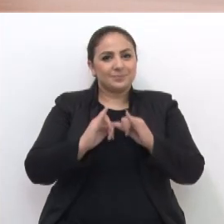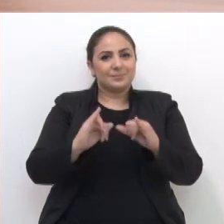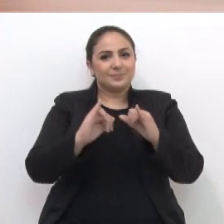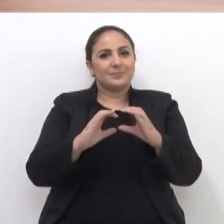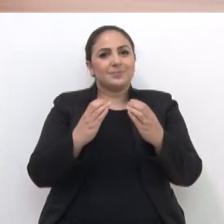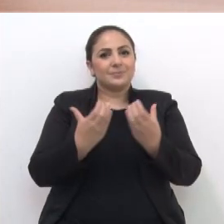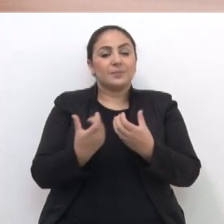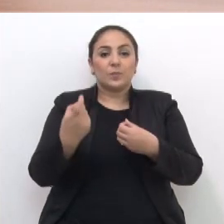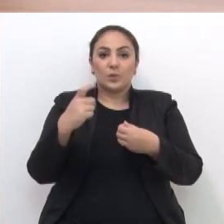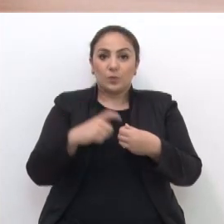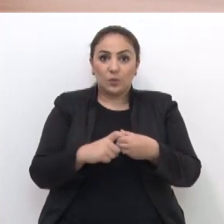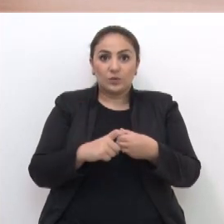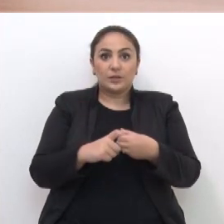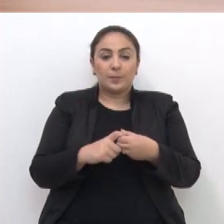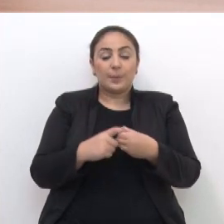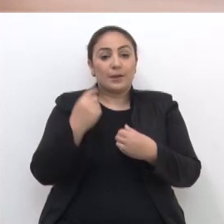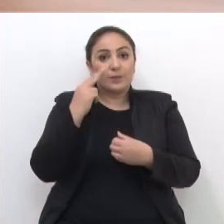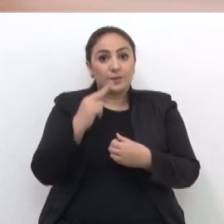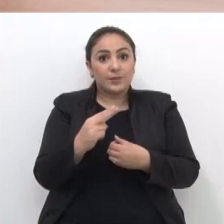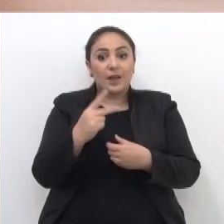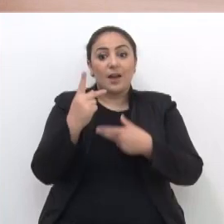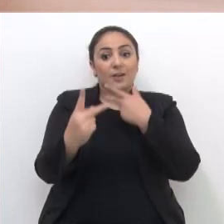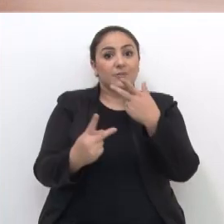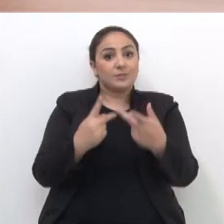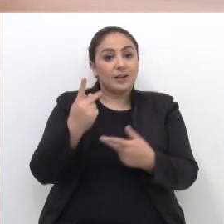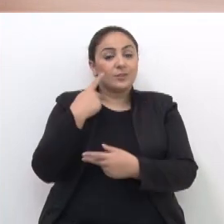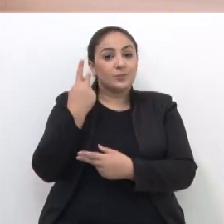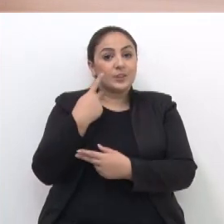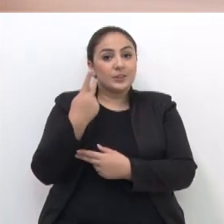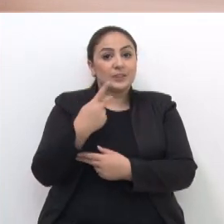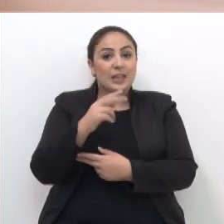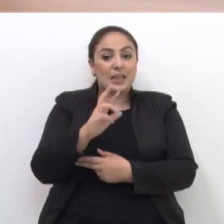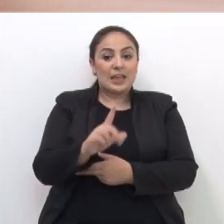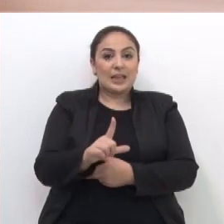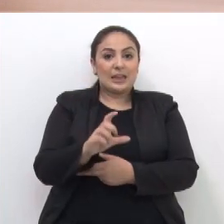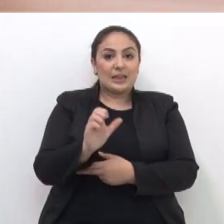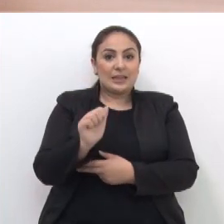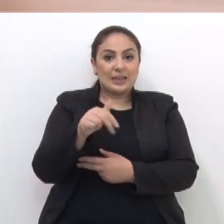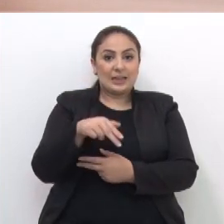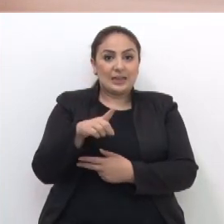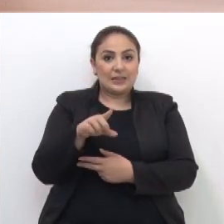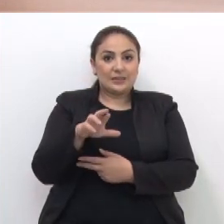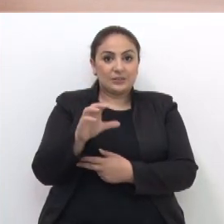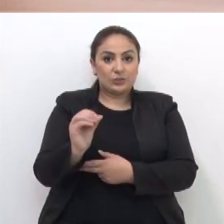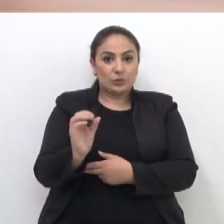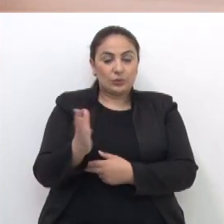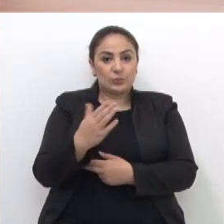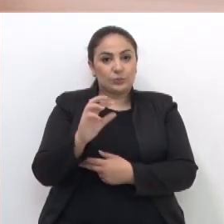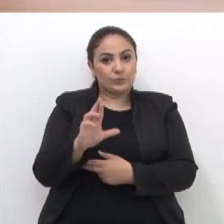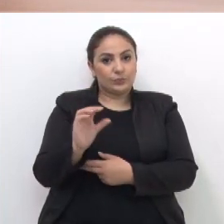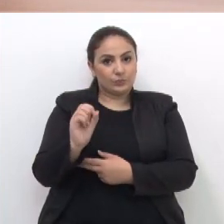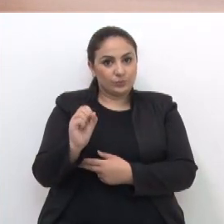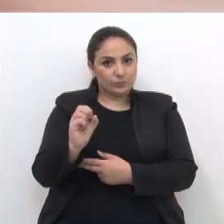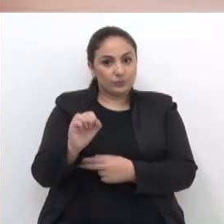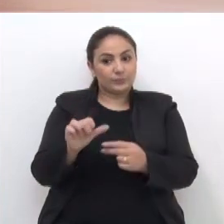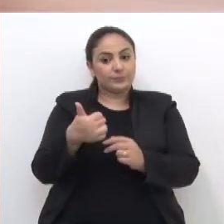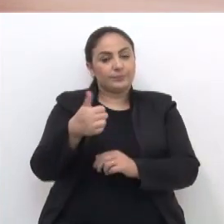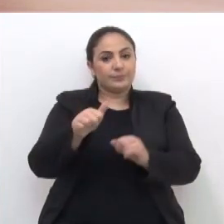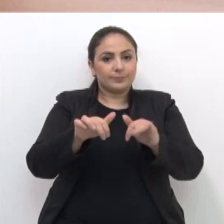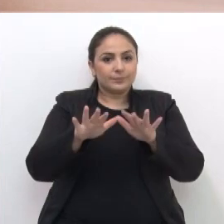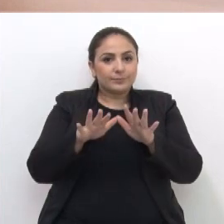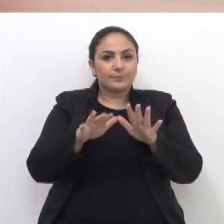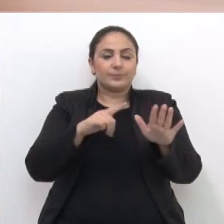O Jornal da Câmara está de volta para repercutir o pronunciamento do vereador Leandro Rosso na primeira sessão plenária da semana.